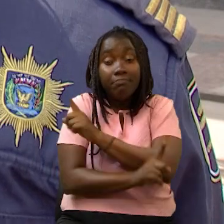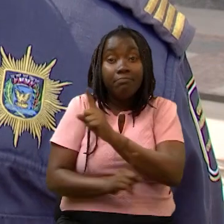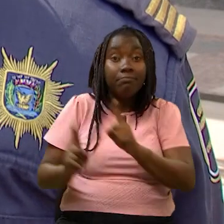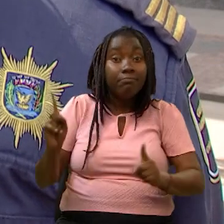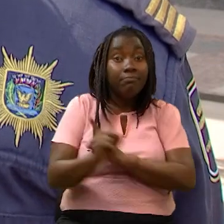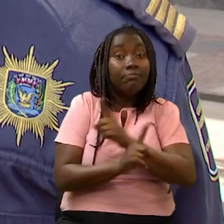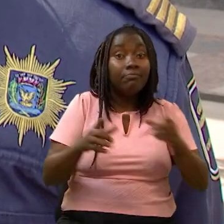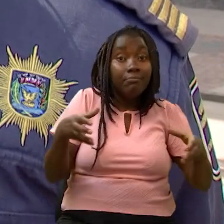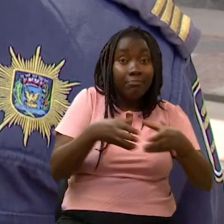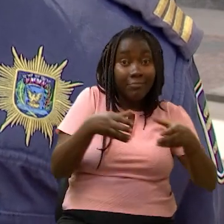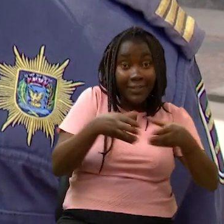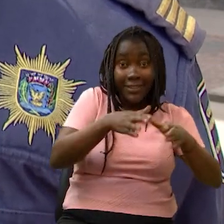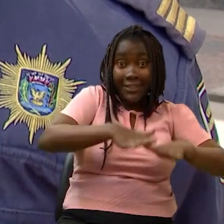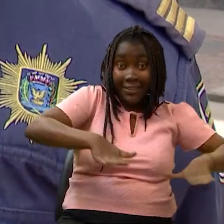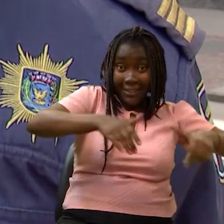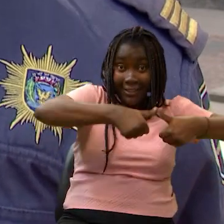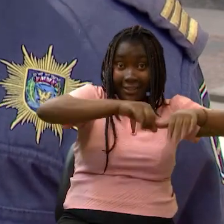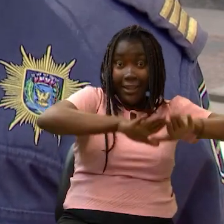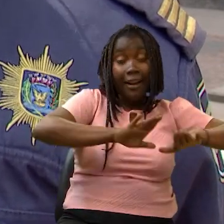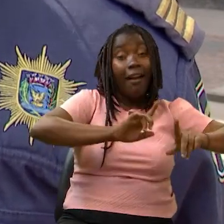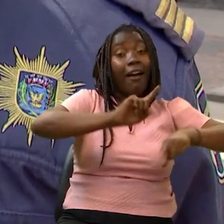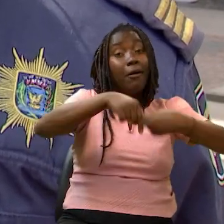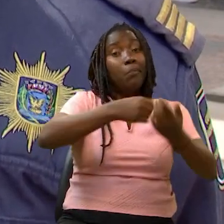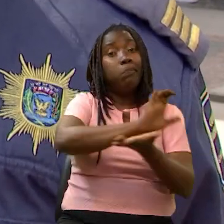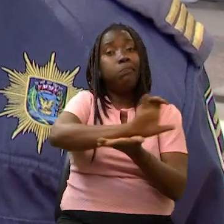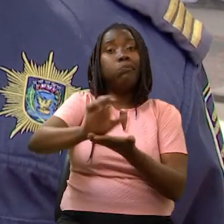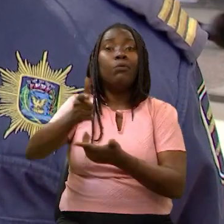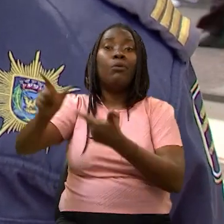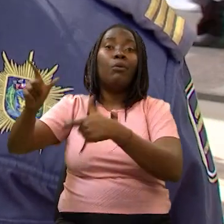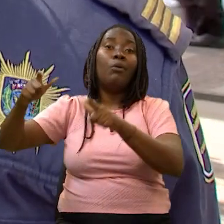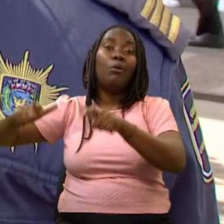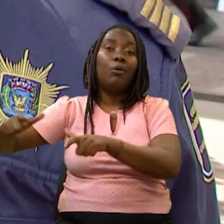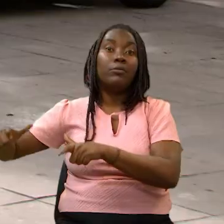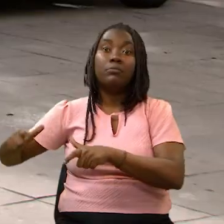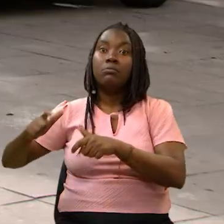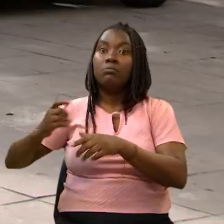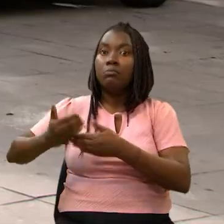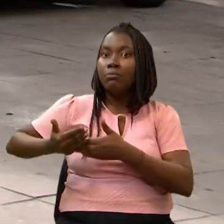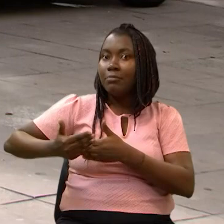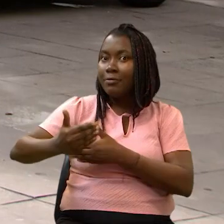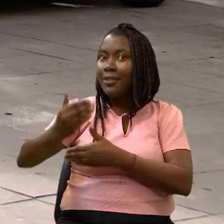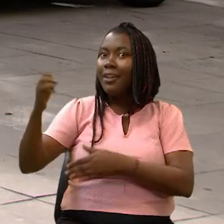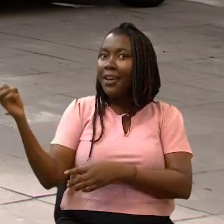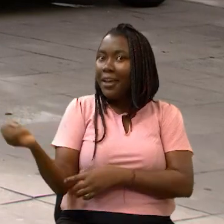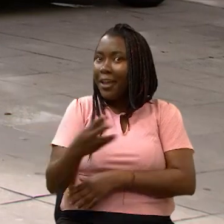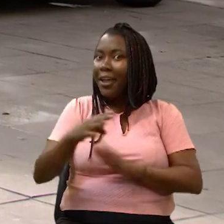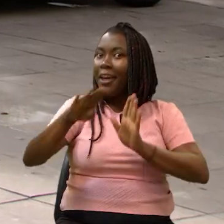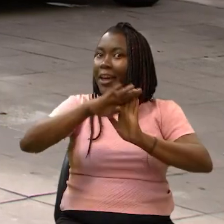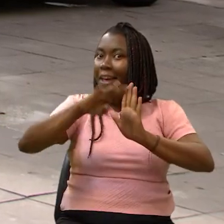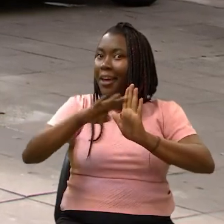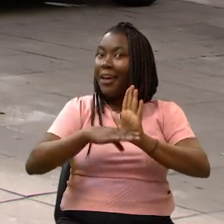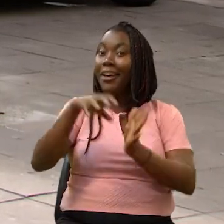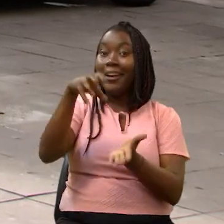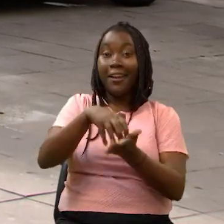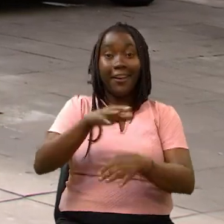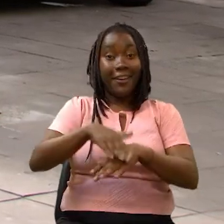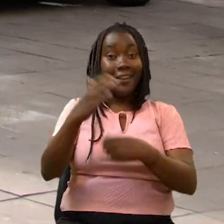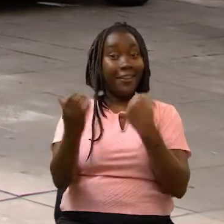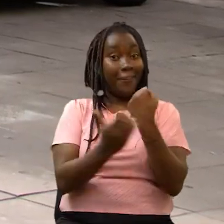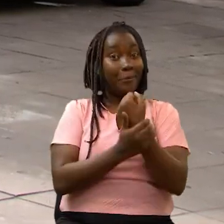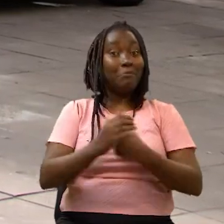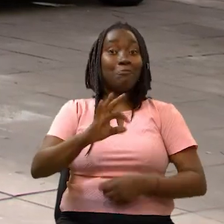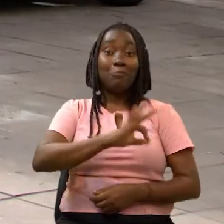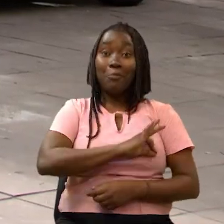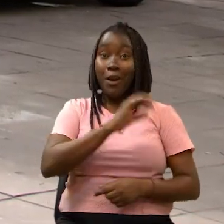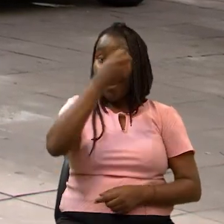uma parte desse efetivo lá e a outra parte a gente direcionou para outros locais da cidade. Olha, desde que foi lançado o programa Centro Mais